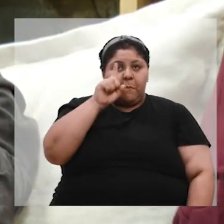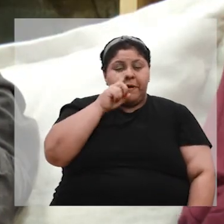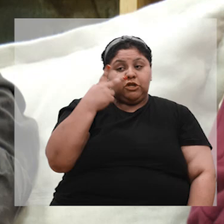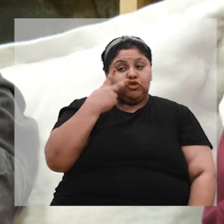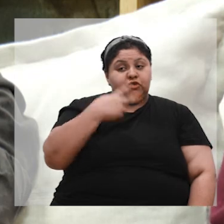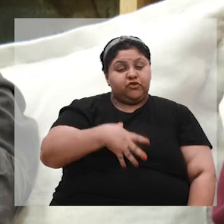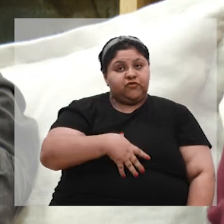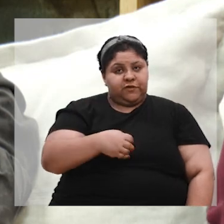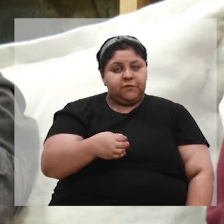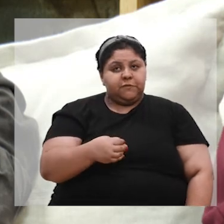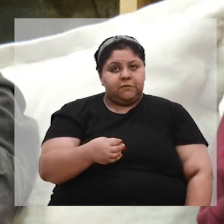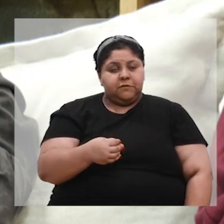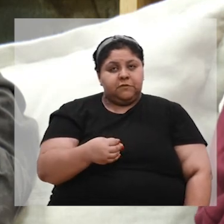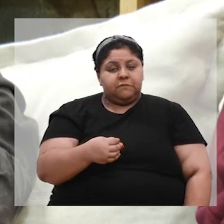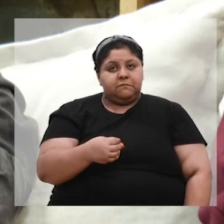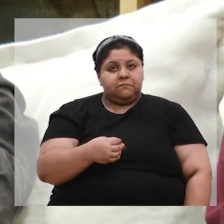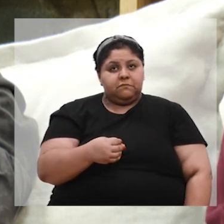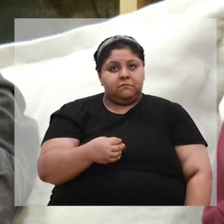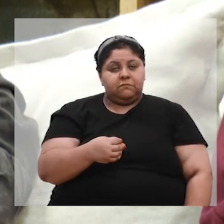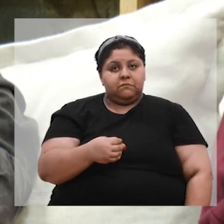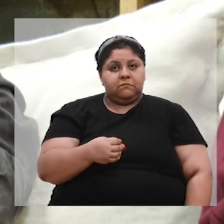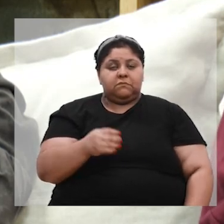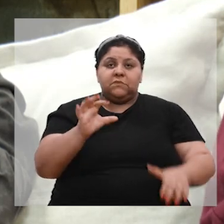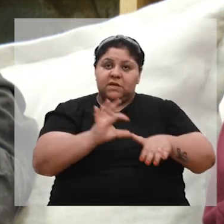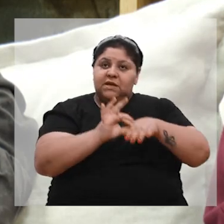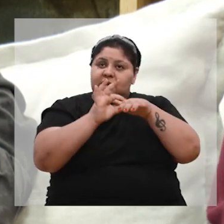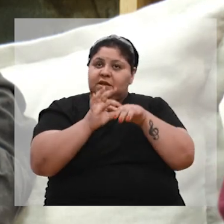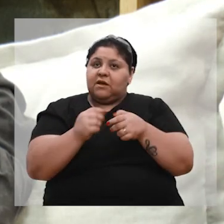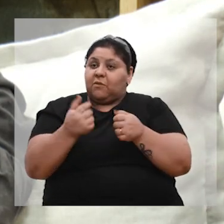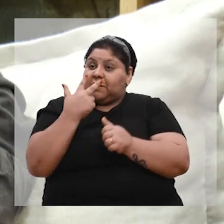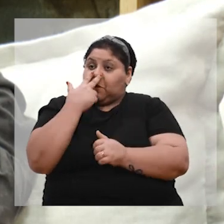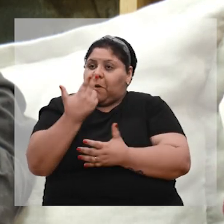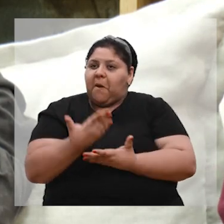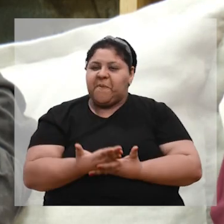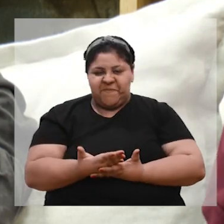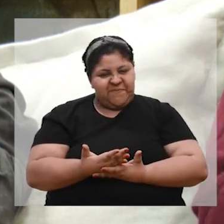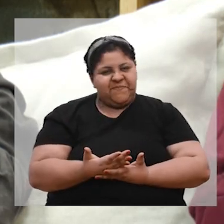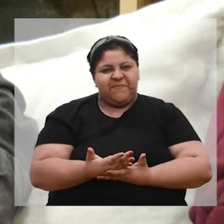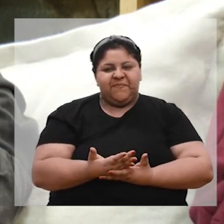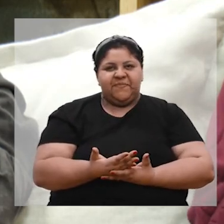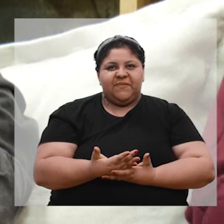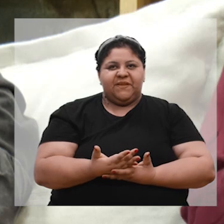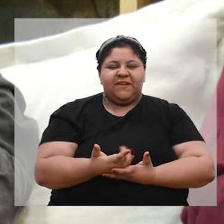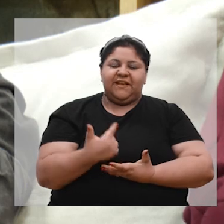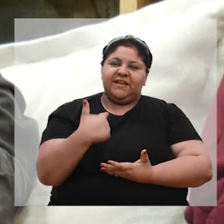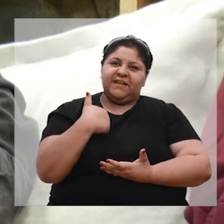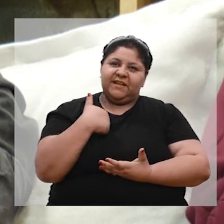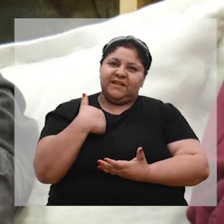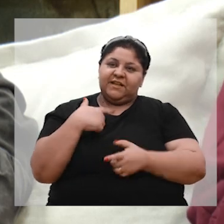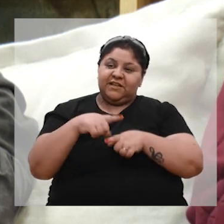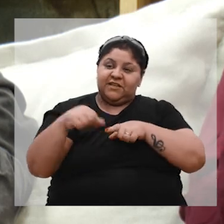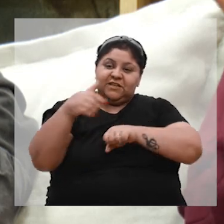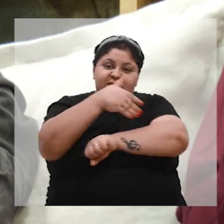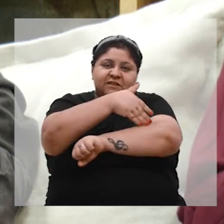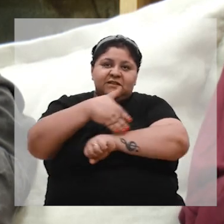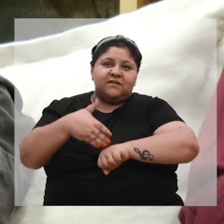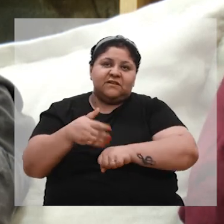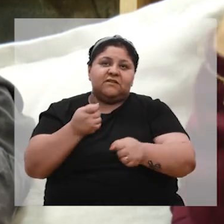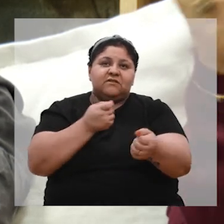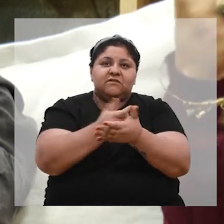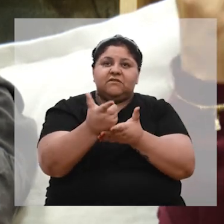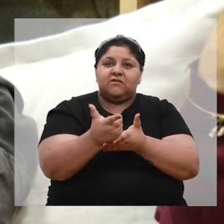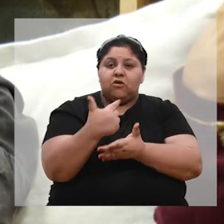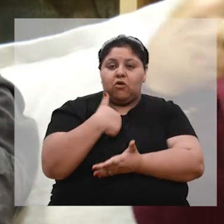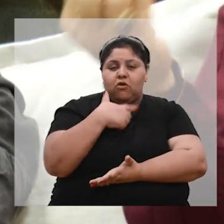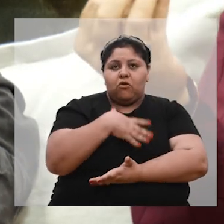2 filhos. Né? E a gestão é muito parecida com isso. Quando eu saio na rua, por exemplo, eu vou